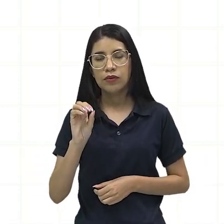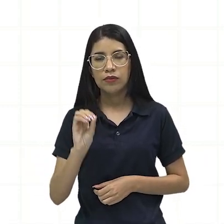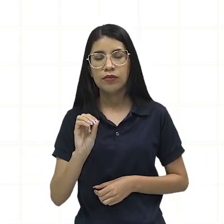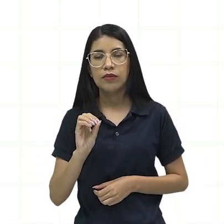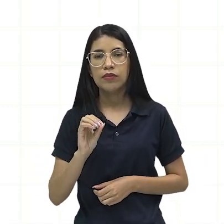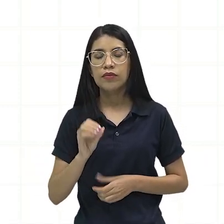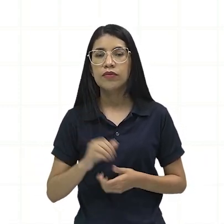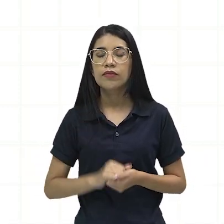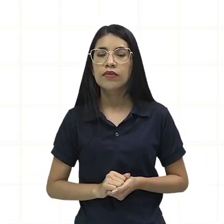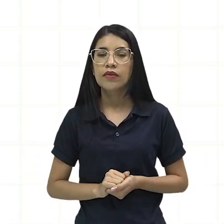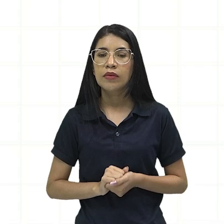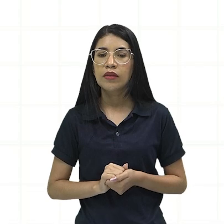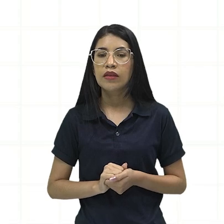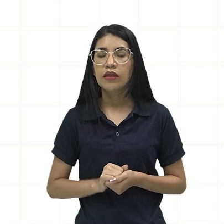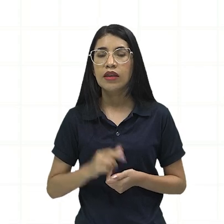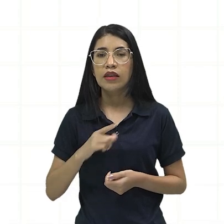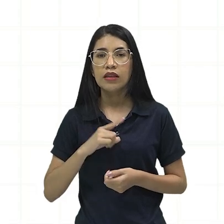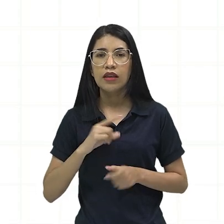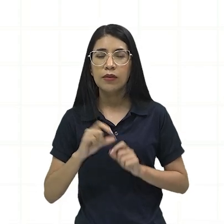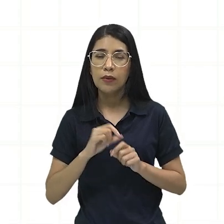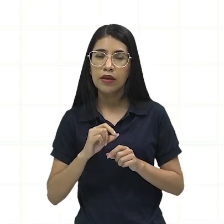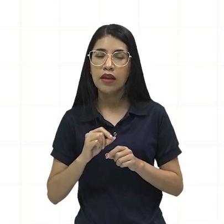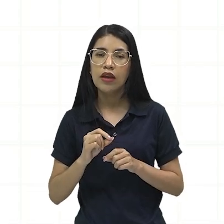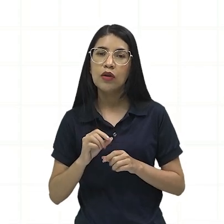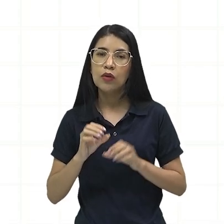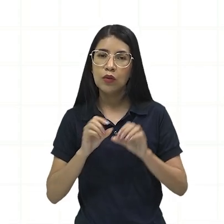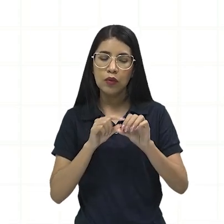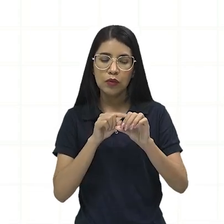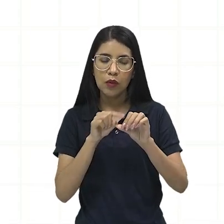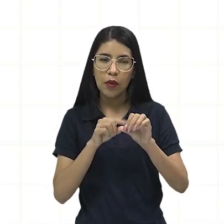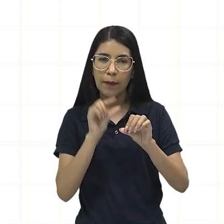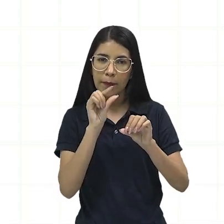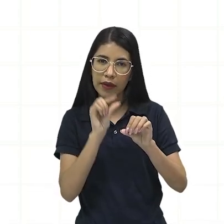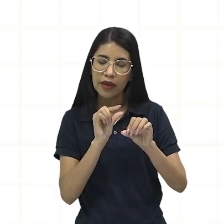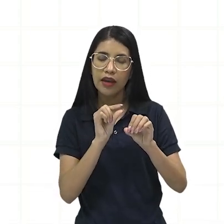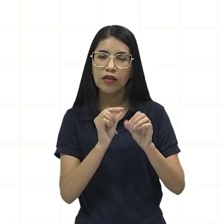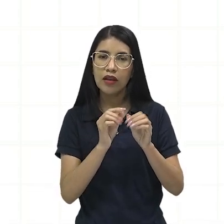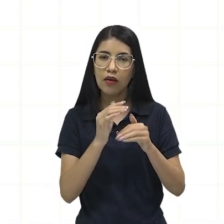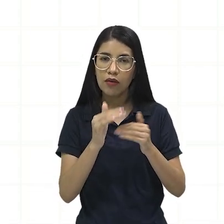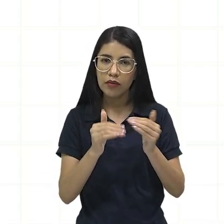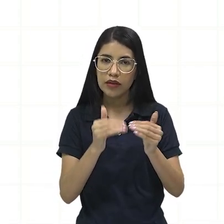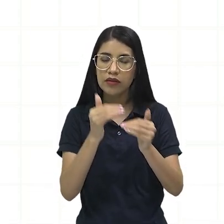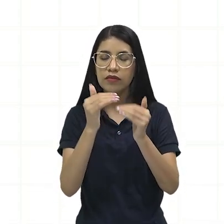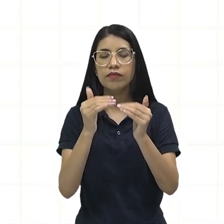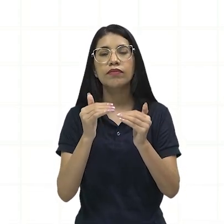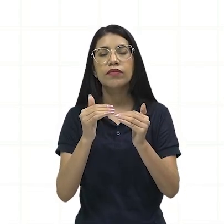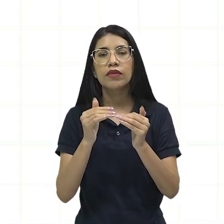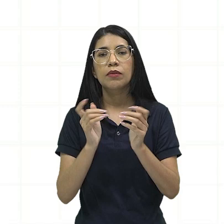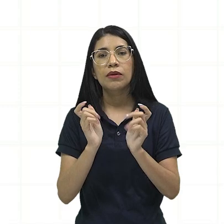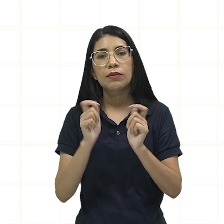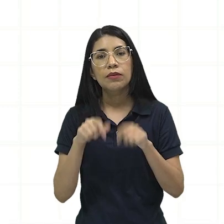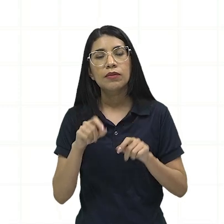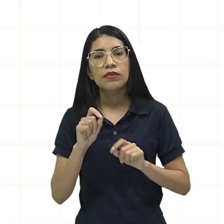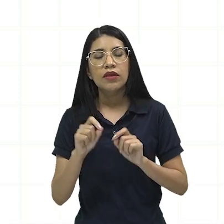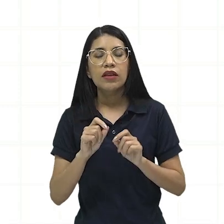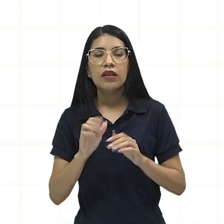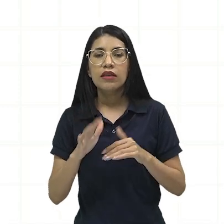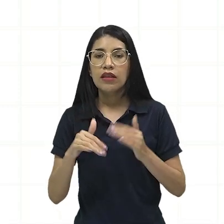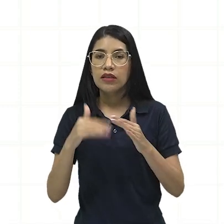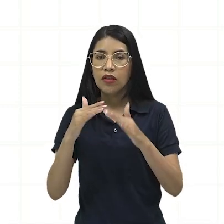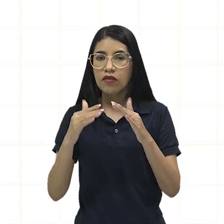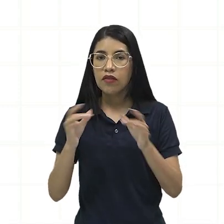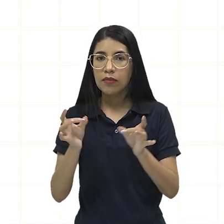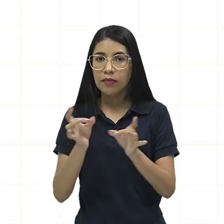nutrir esses pequenos óvulos, tá? Quando eles ainda estão em desenvolvimento, para que ele possa se